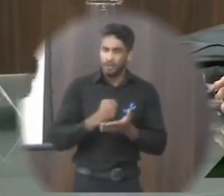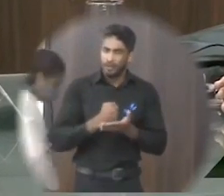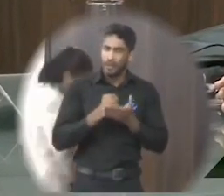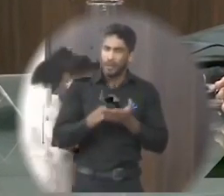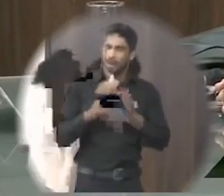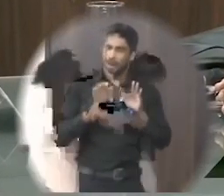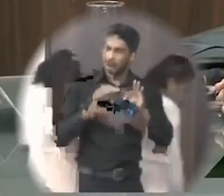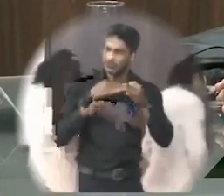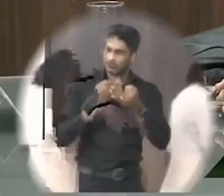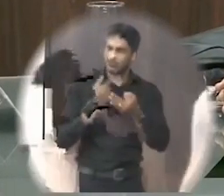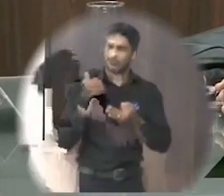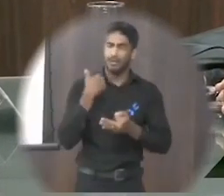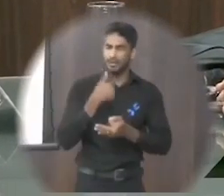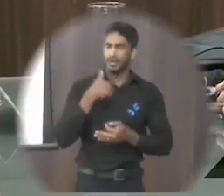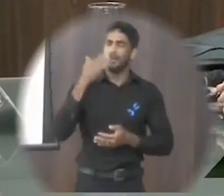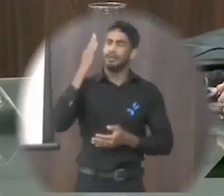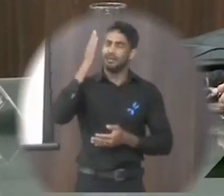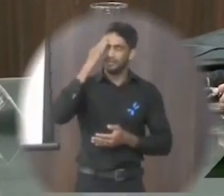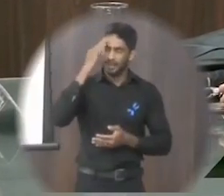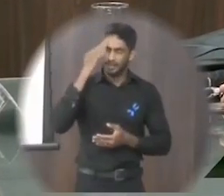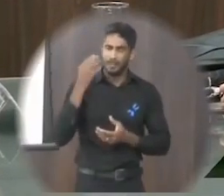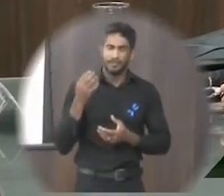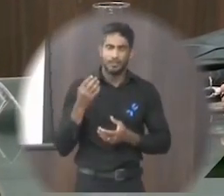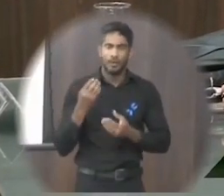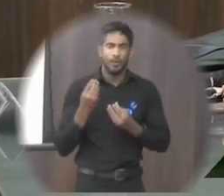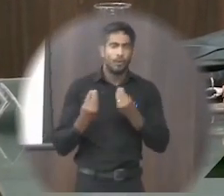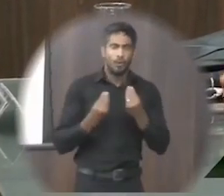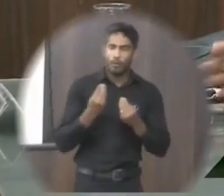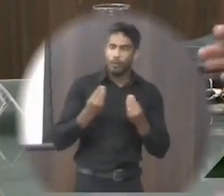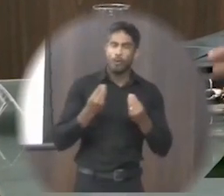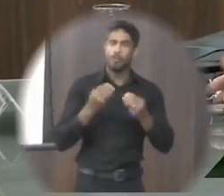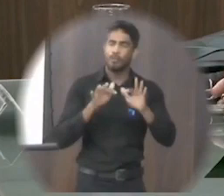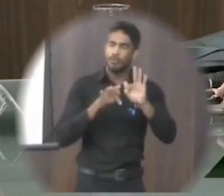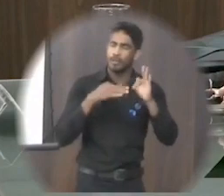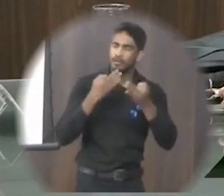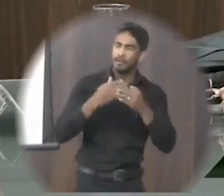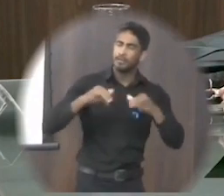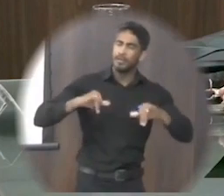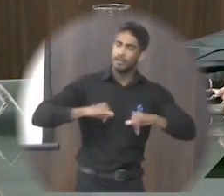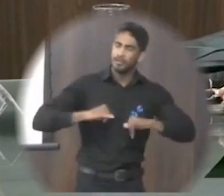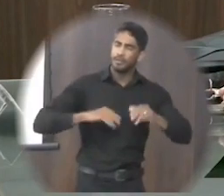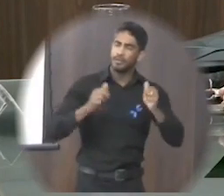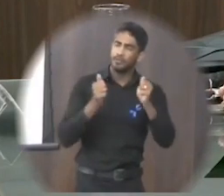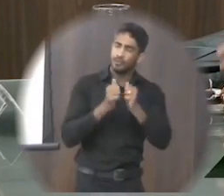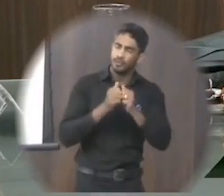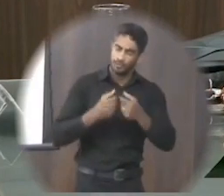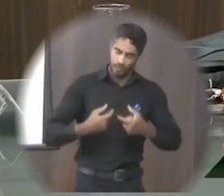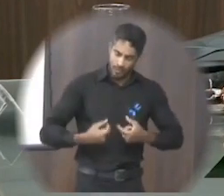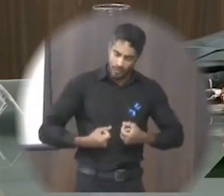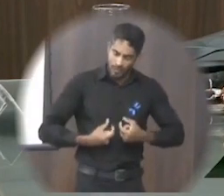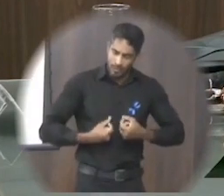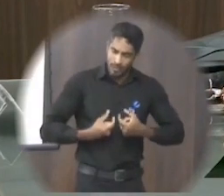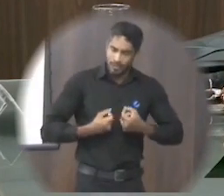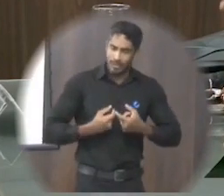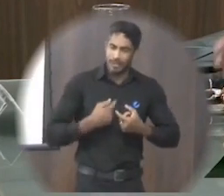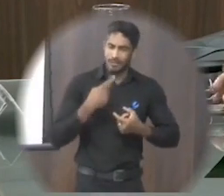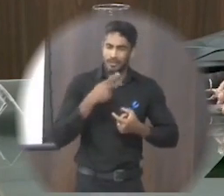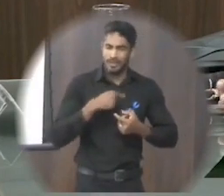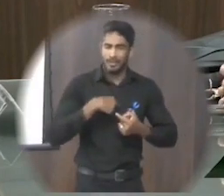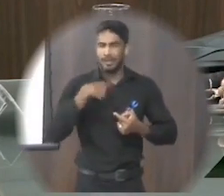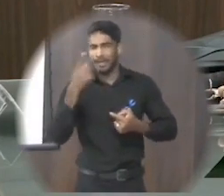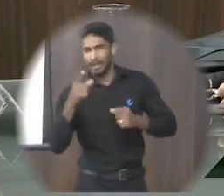família, então nós sabemos o quanto que a família sofreu. Junto com essa doença do seu Benjamin, daqui para São